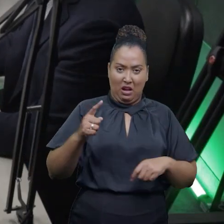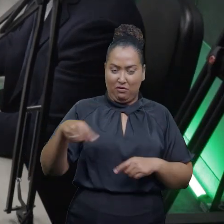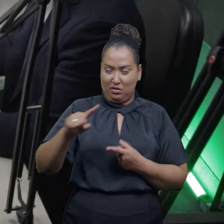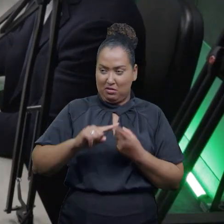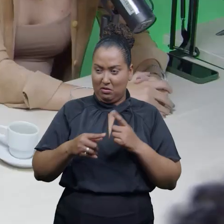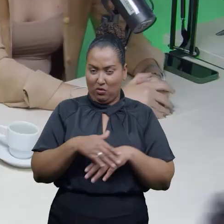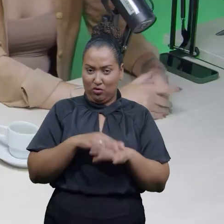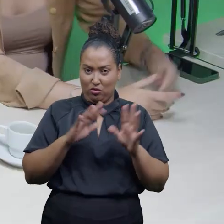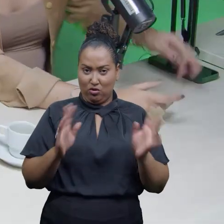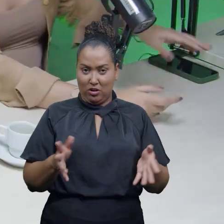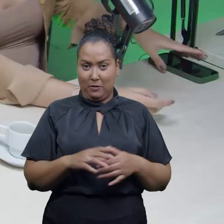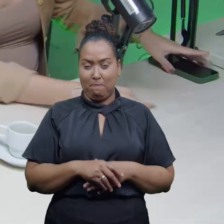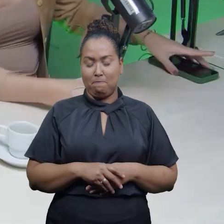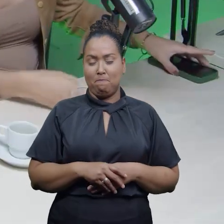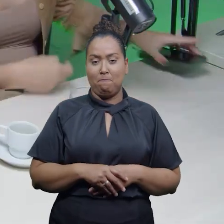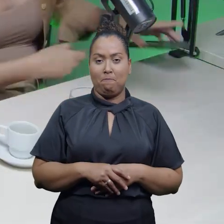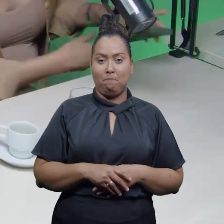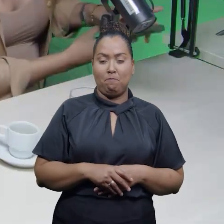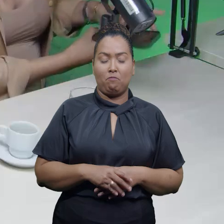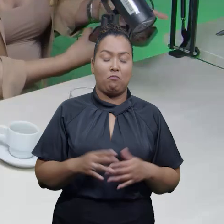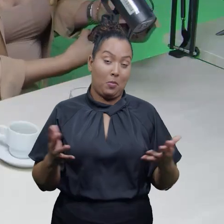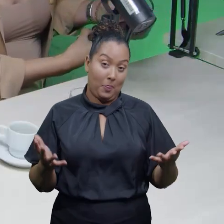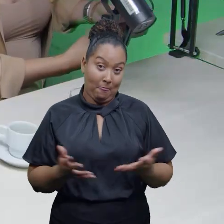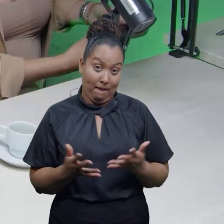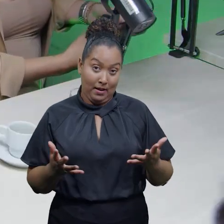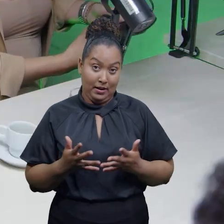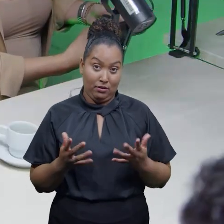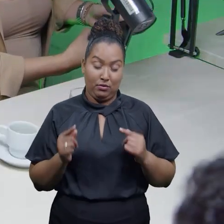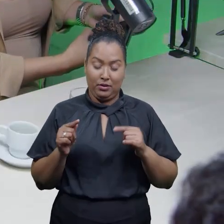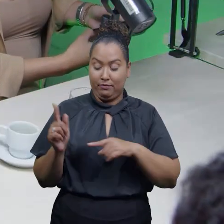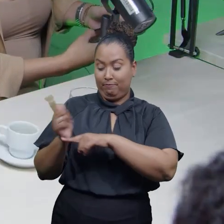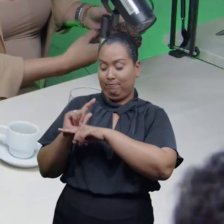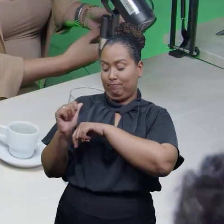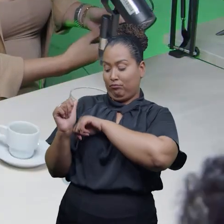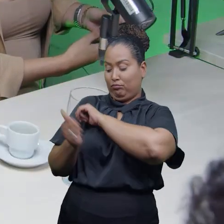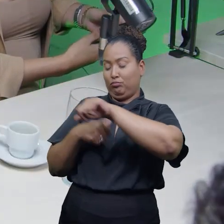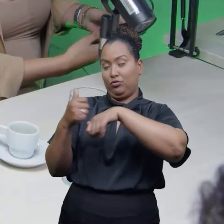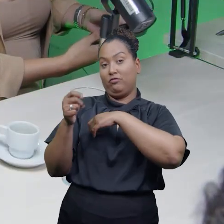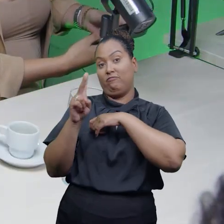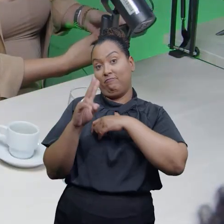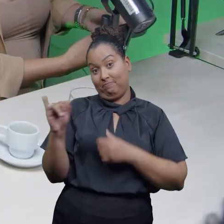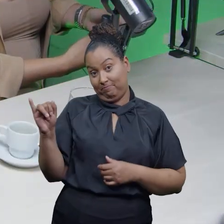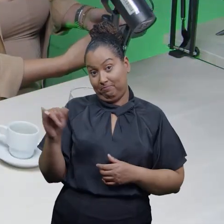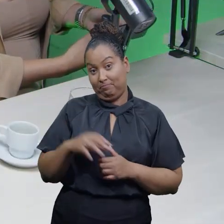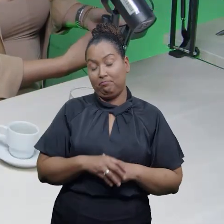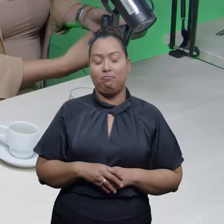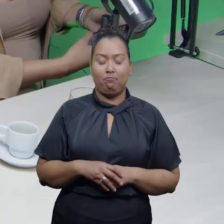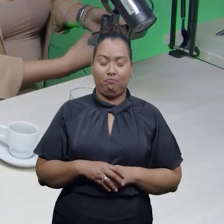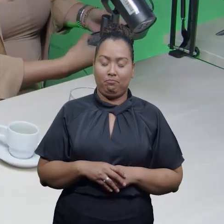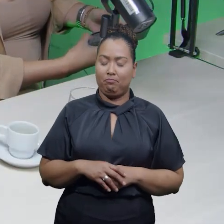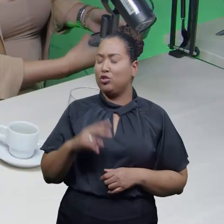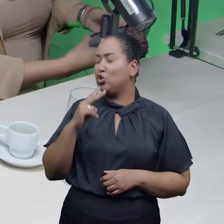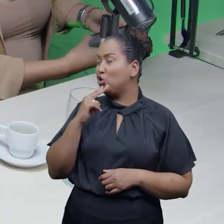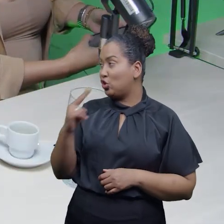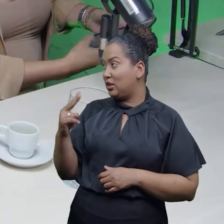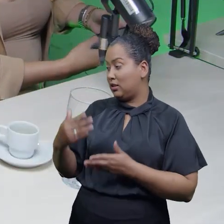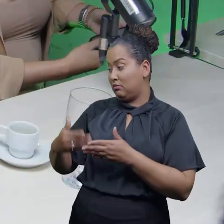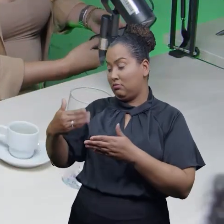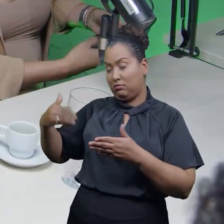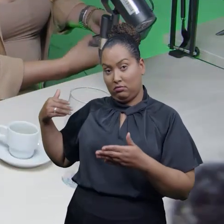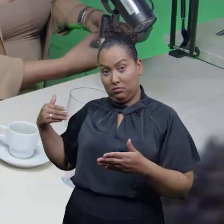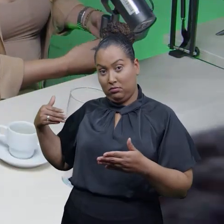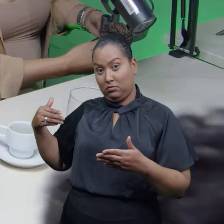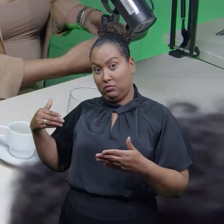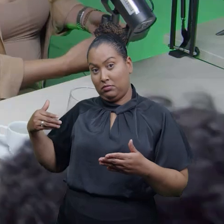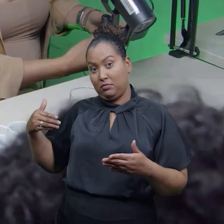esse diálogo? Então, nós estamos num momento de mudança de gestão, né, assim, durante esses últimos